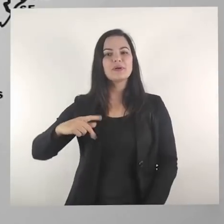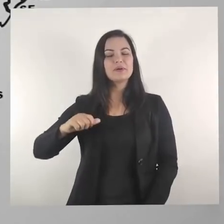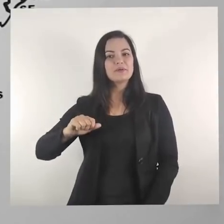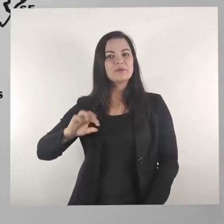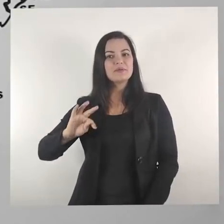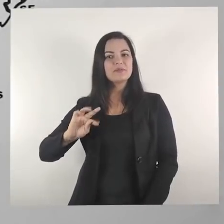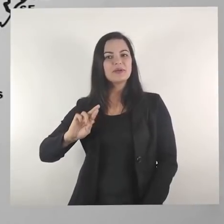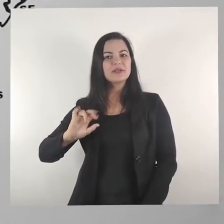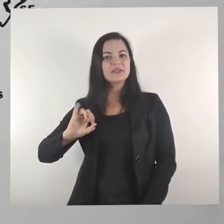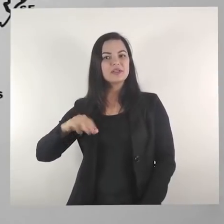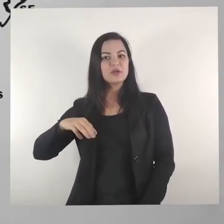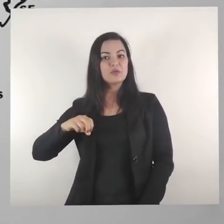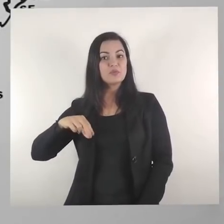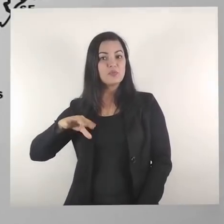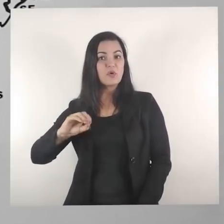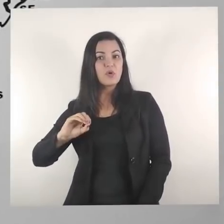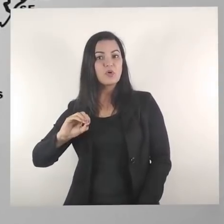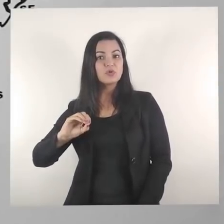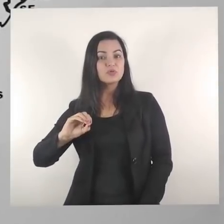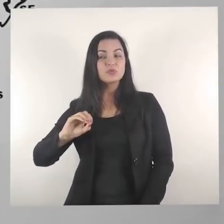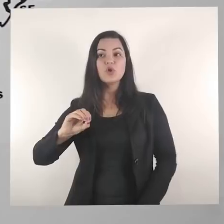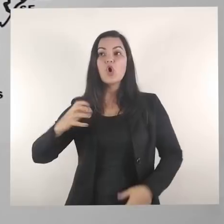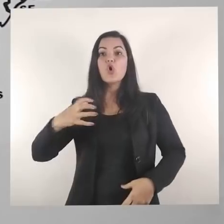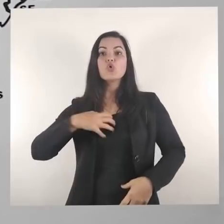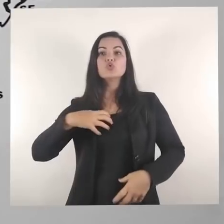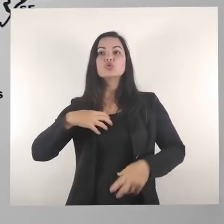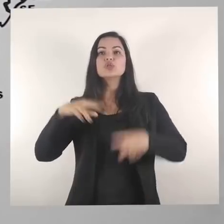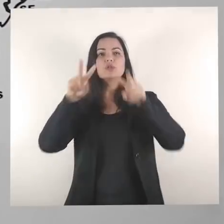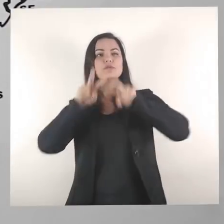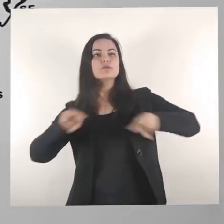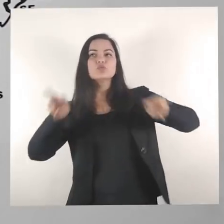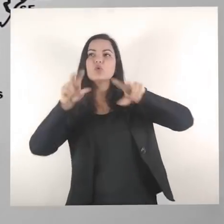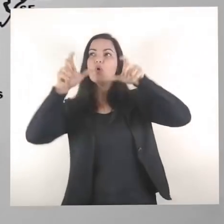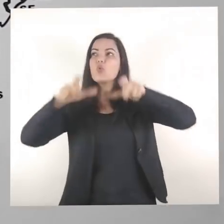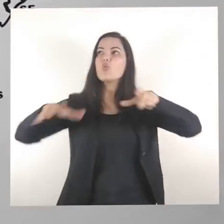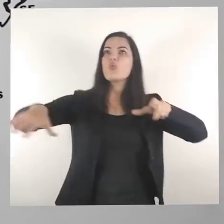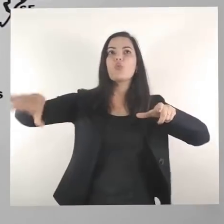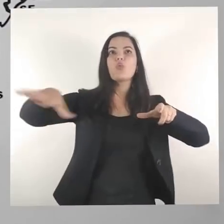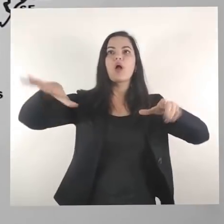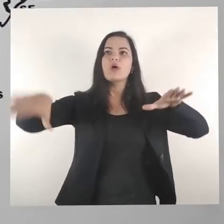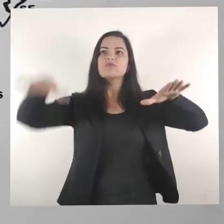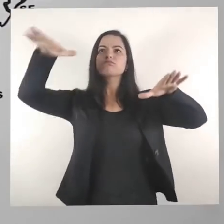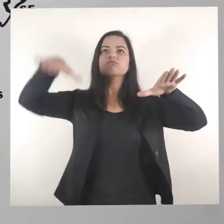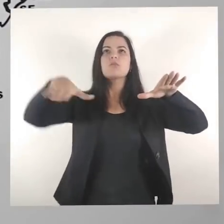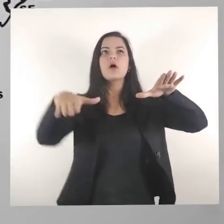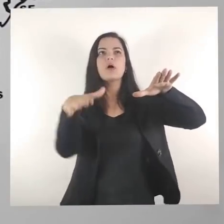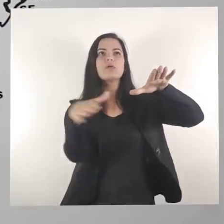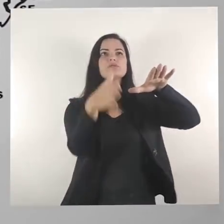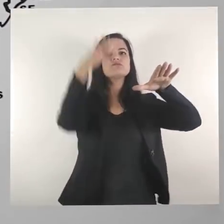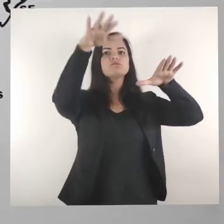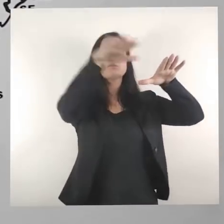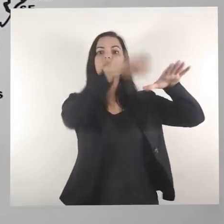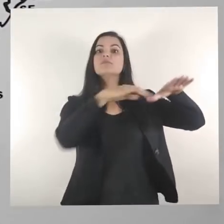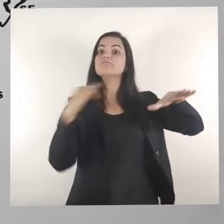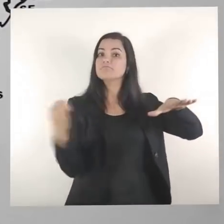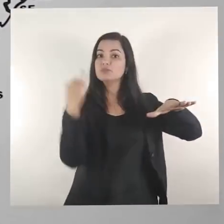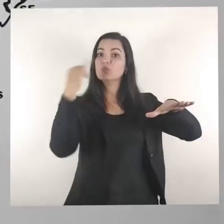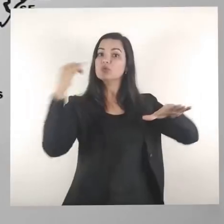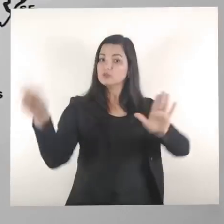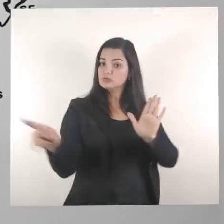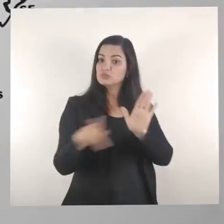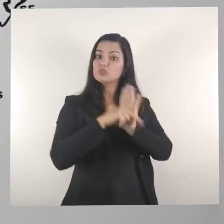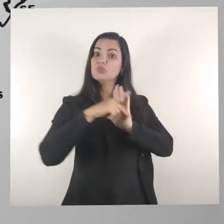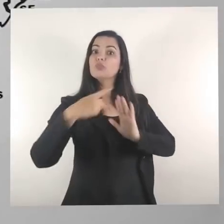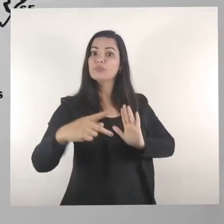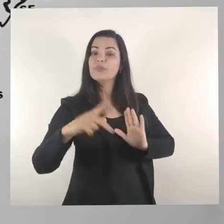essas paisagens, essas áreas, elas também são patrimônio, são áreas de preservação muito importantes, espalhadas aí